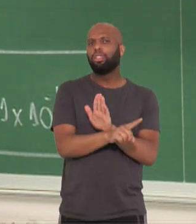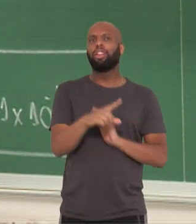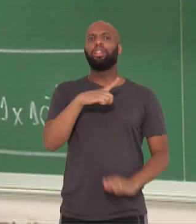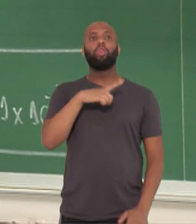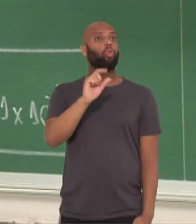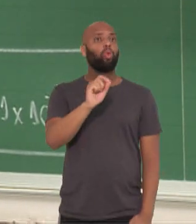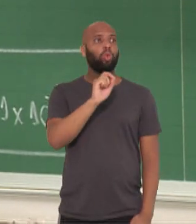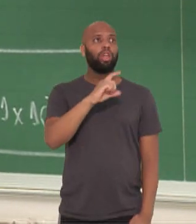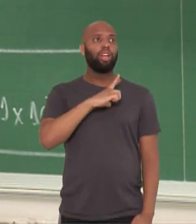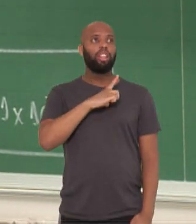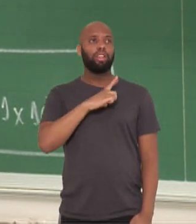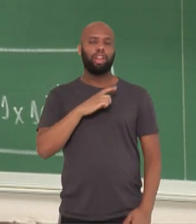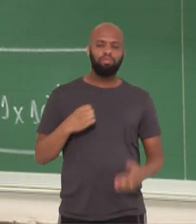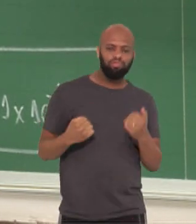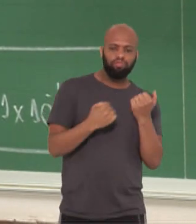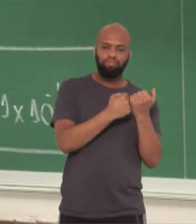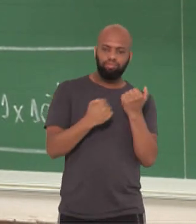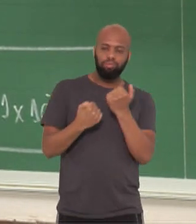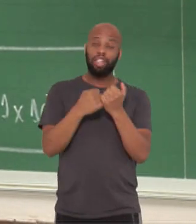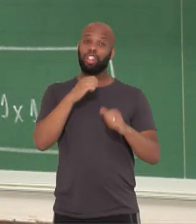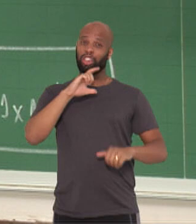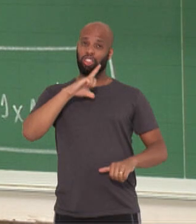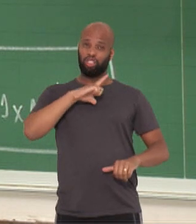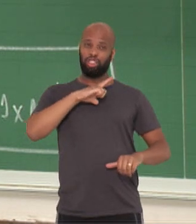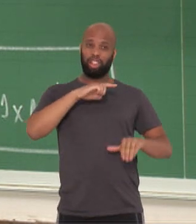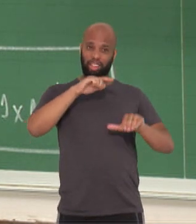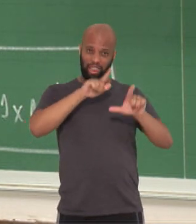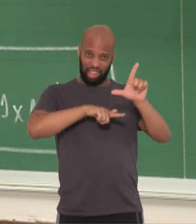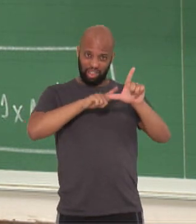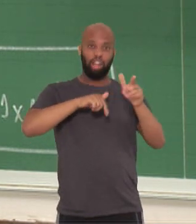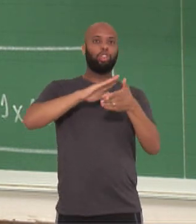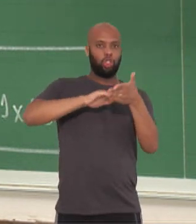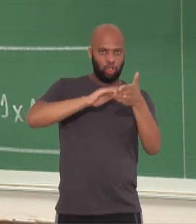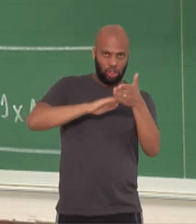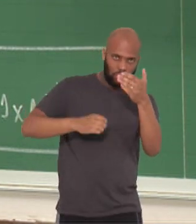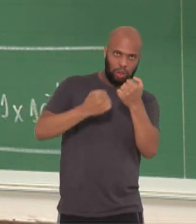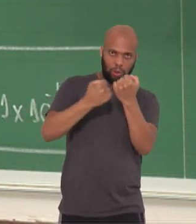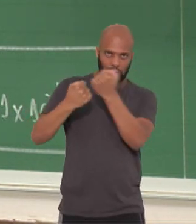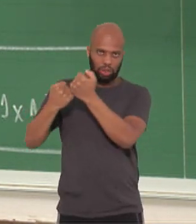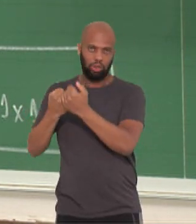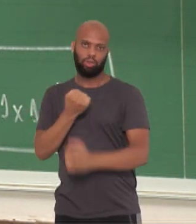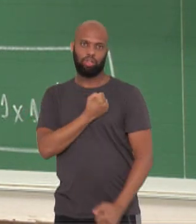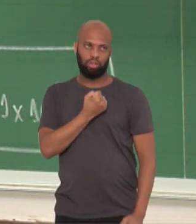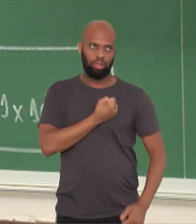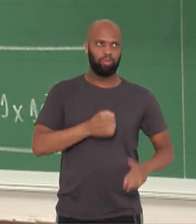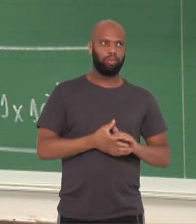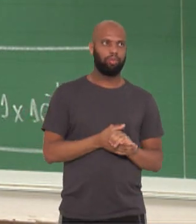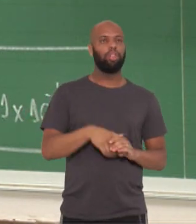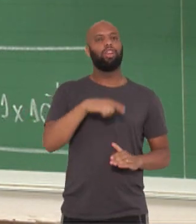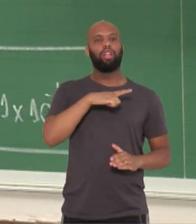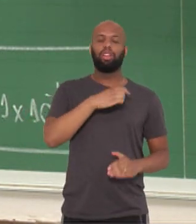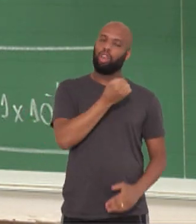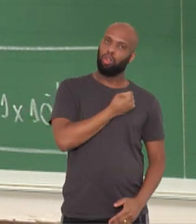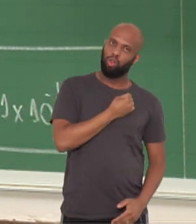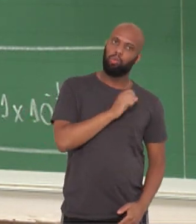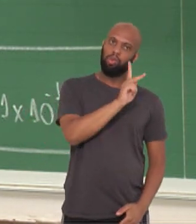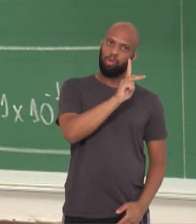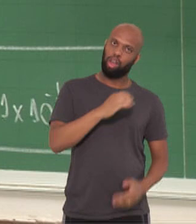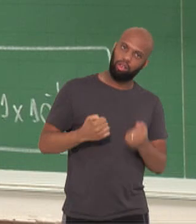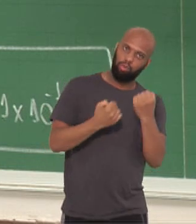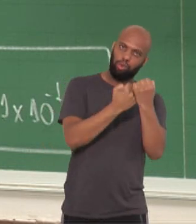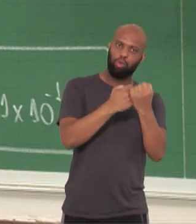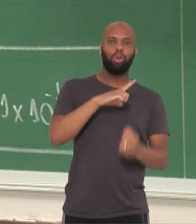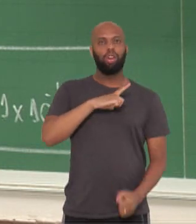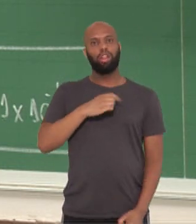ter que substituir todos os valores já pré-listados nesse item. Então, substitui o valor do K, substitui os valores do Q1 e